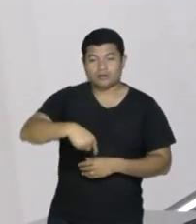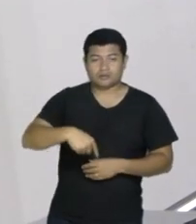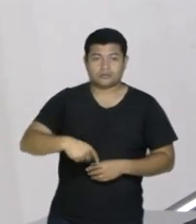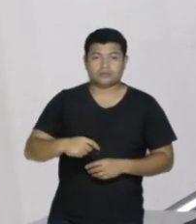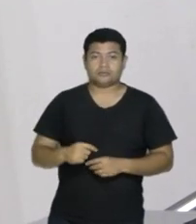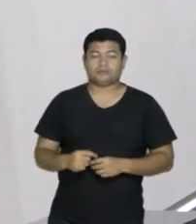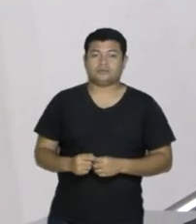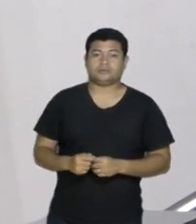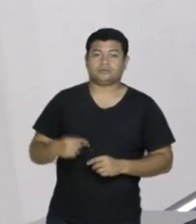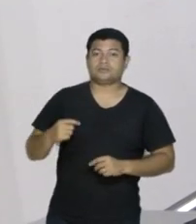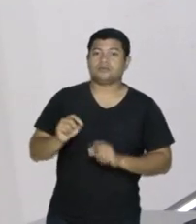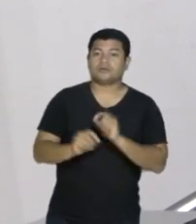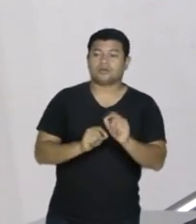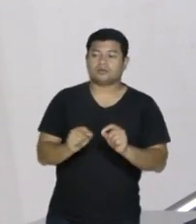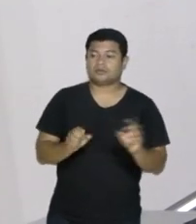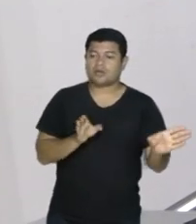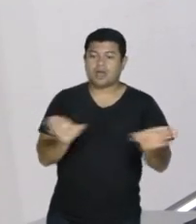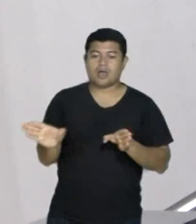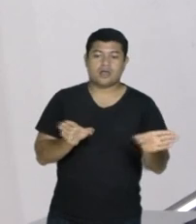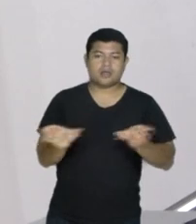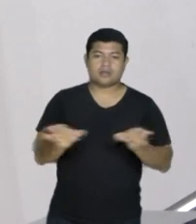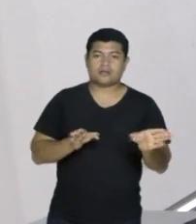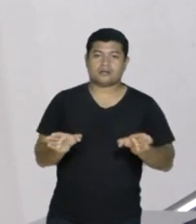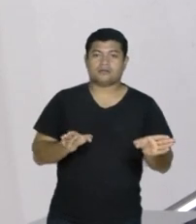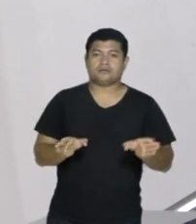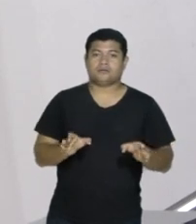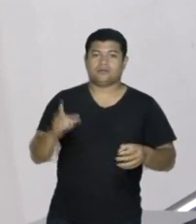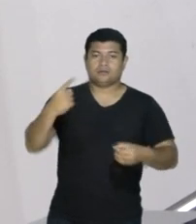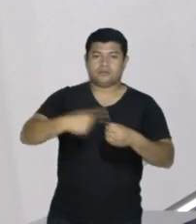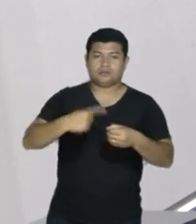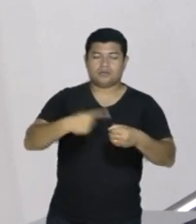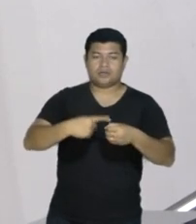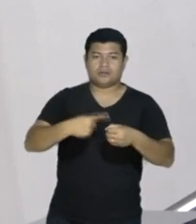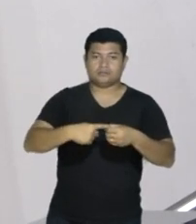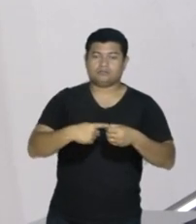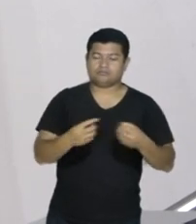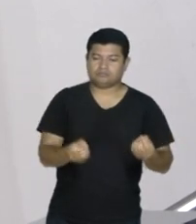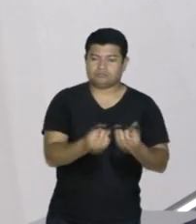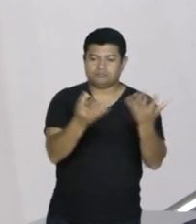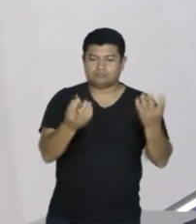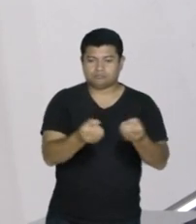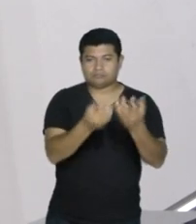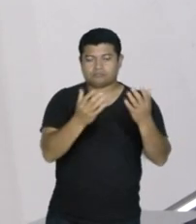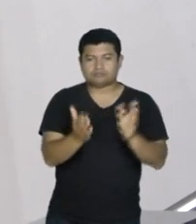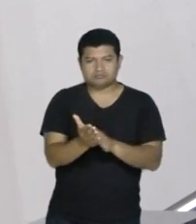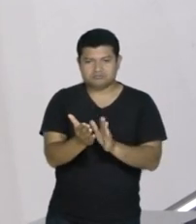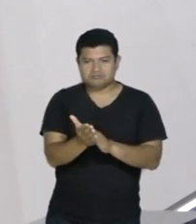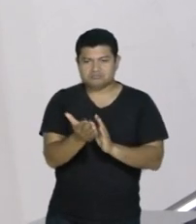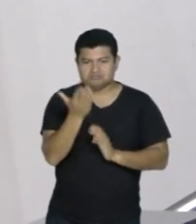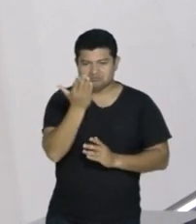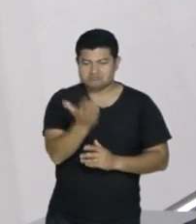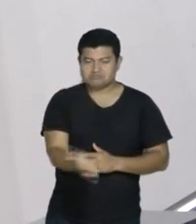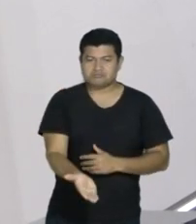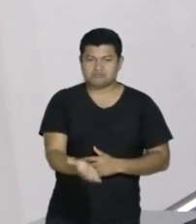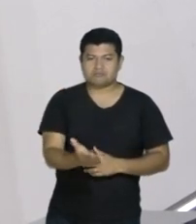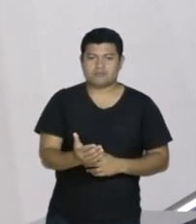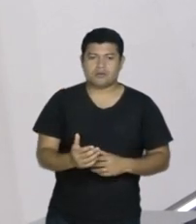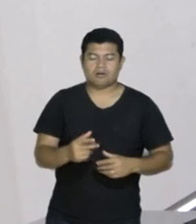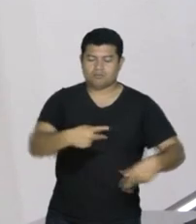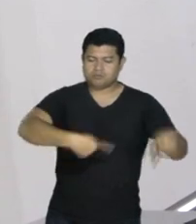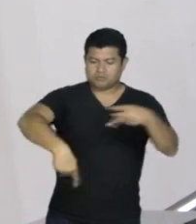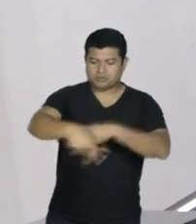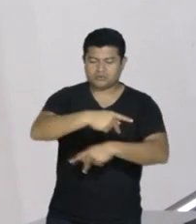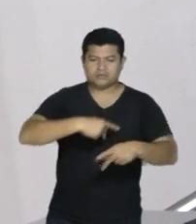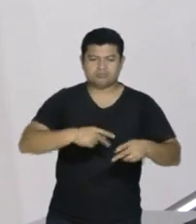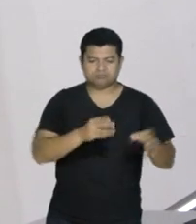pelo acesso ao município de bombeiro Parabéns Bombinhas povo trabalhador ordeiro